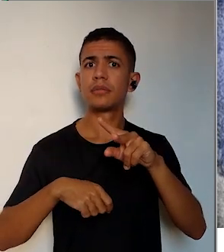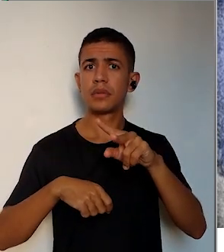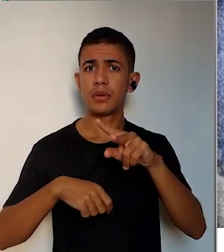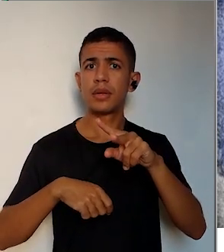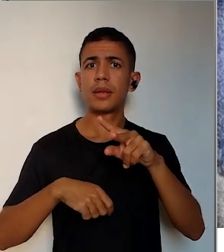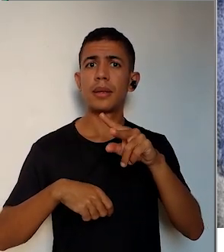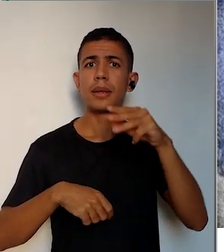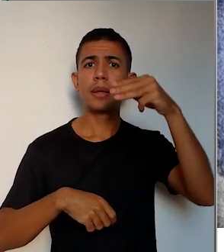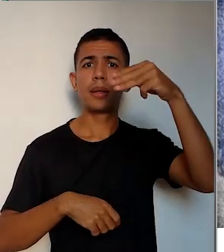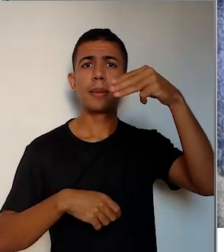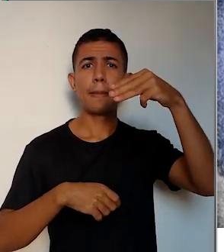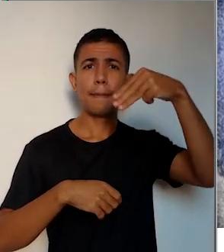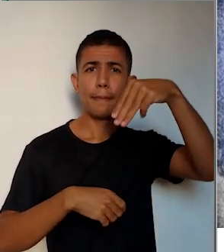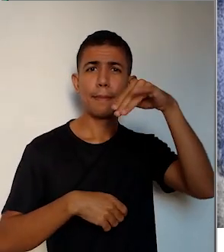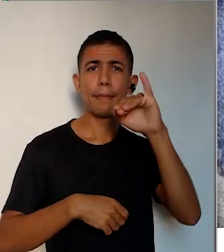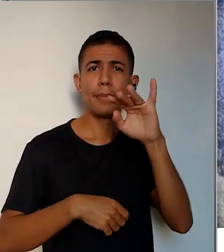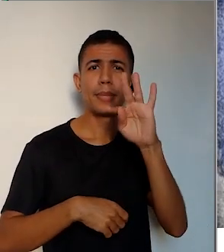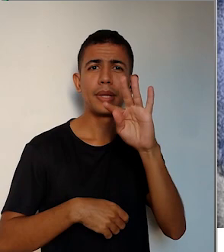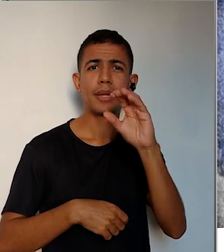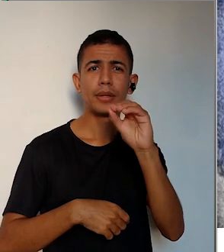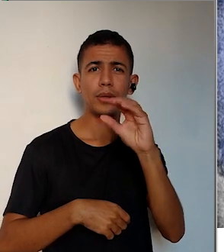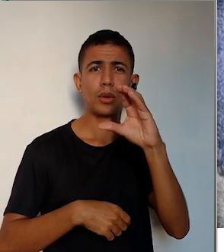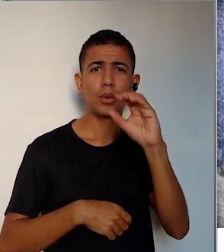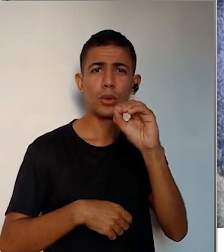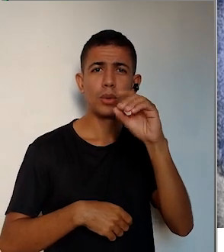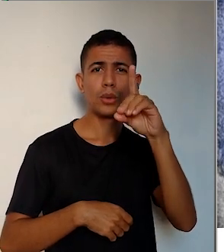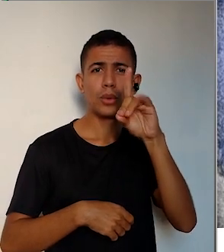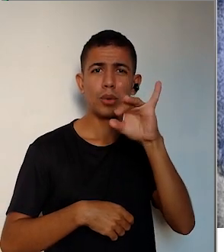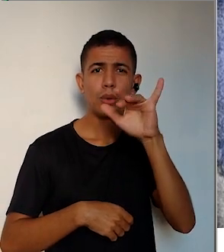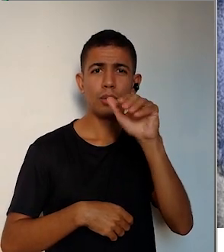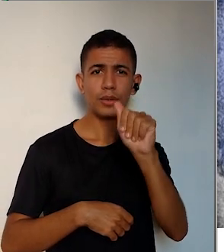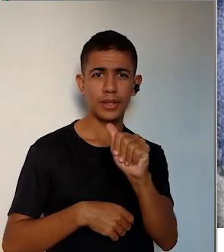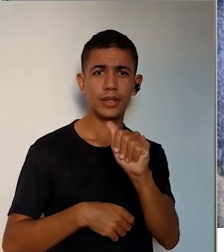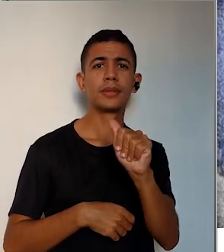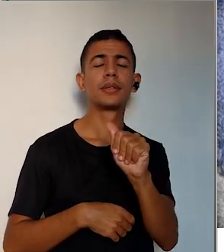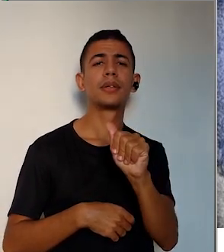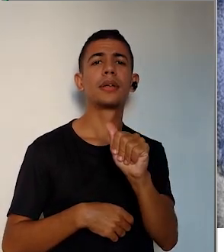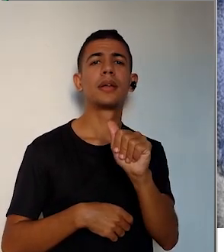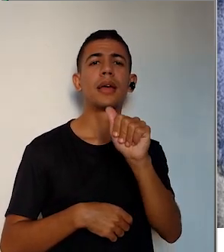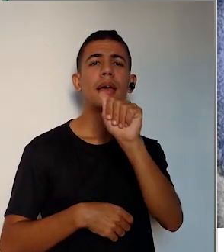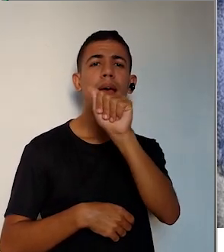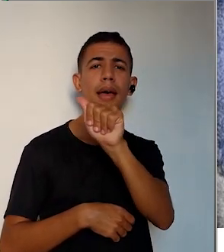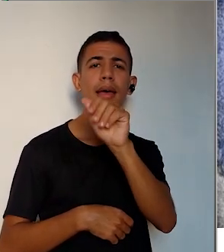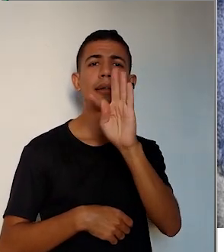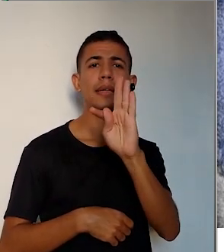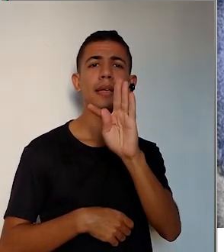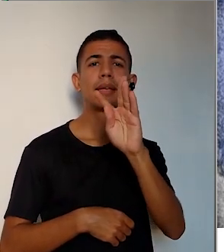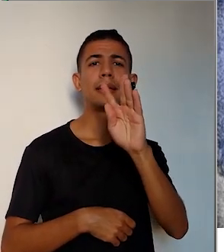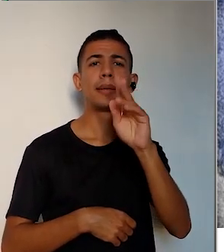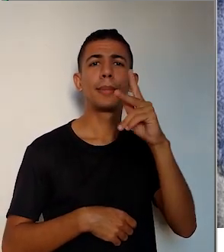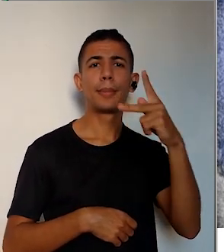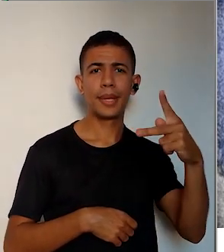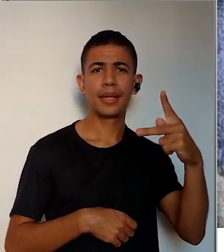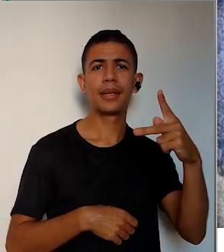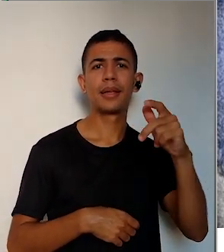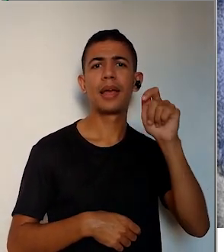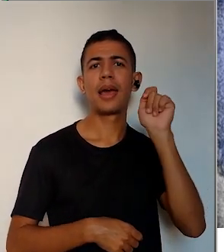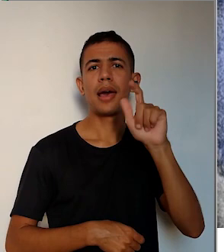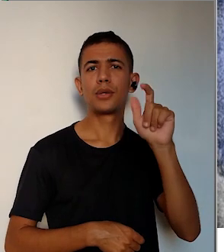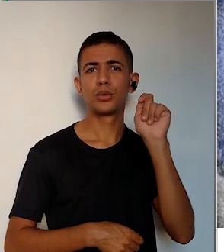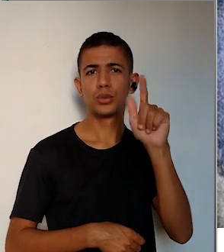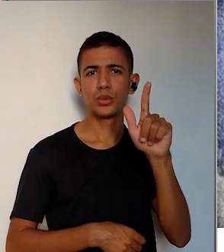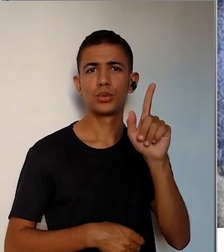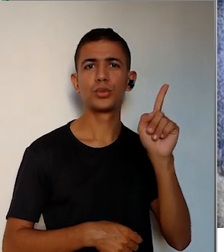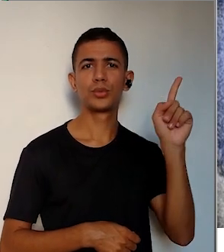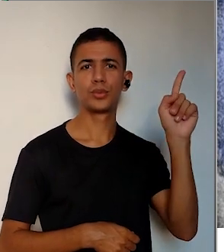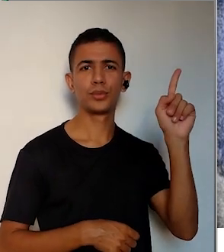vista uma porção da mitocôndria destacado em azul, que está próxima ao núcleo